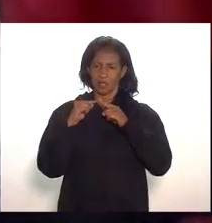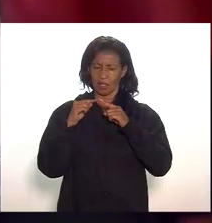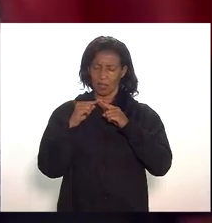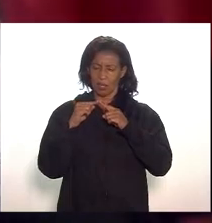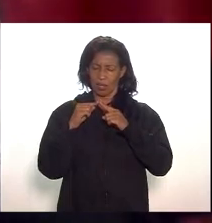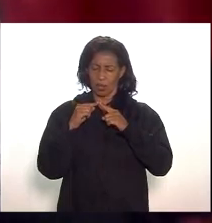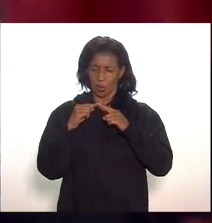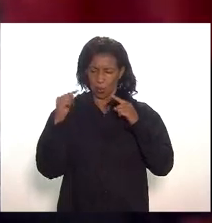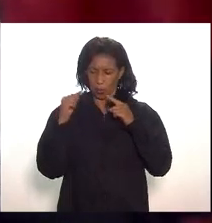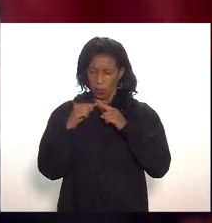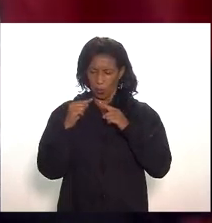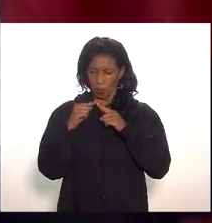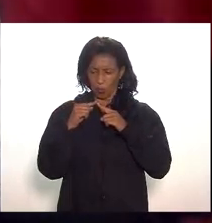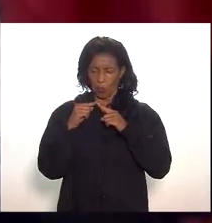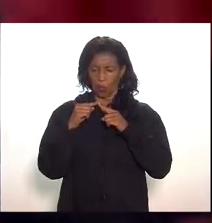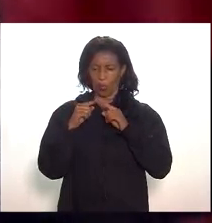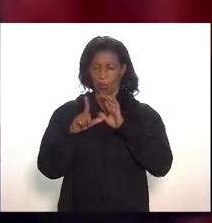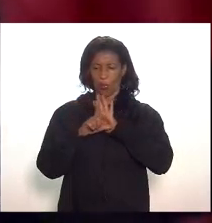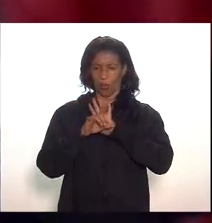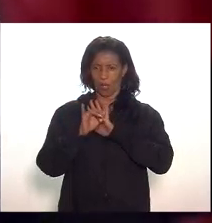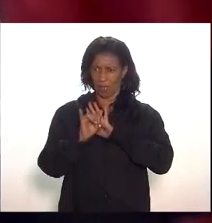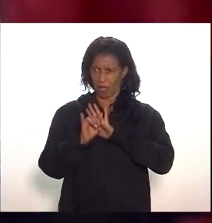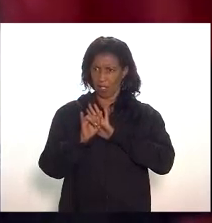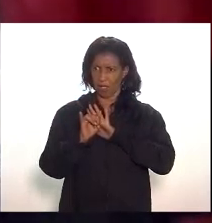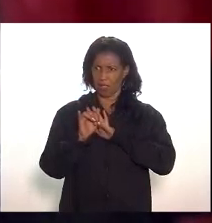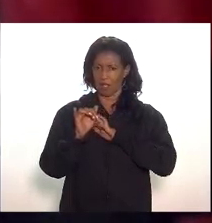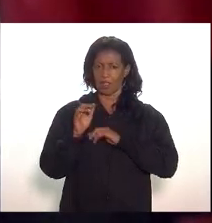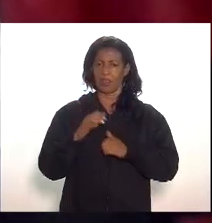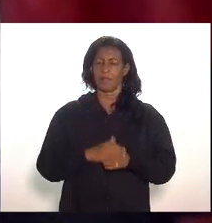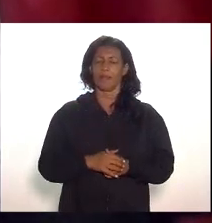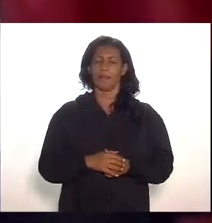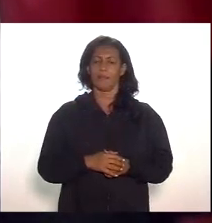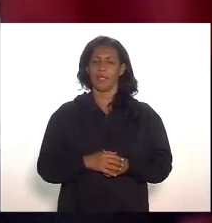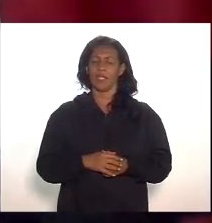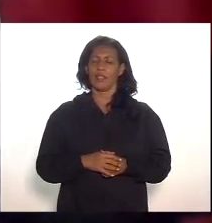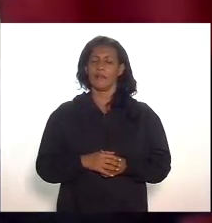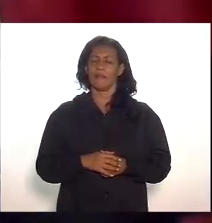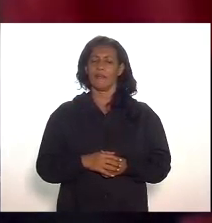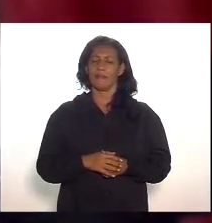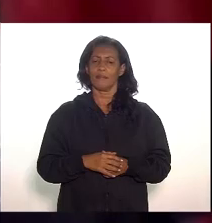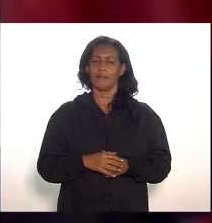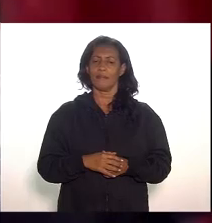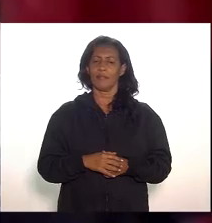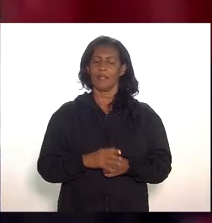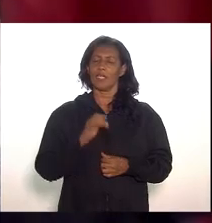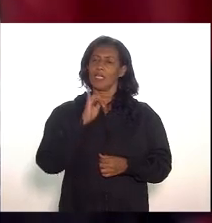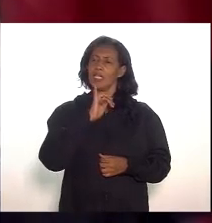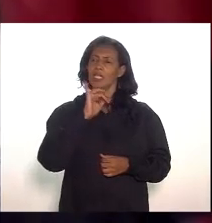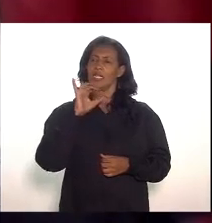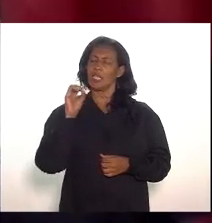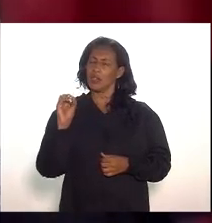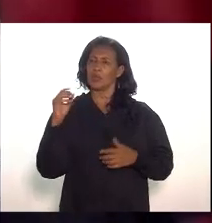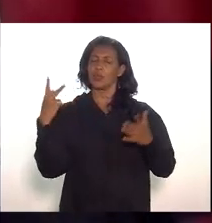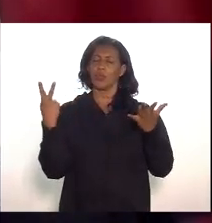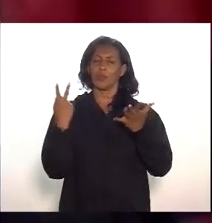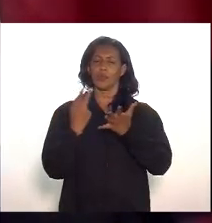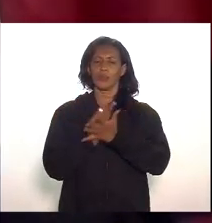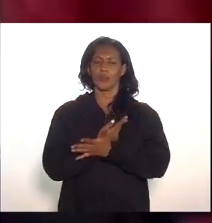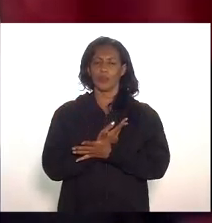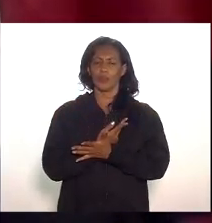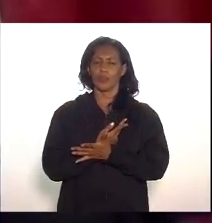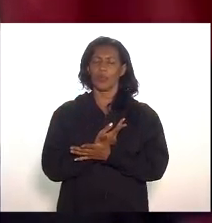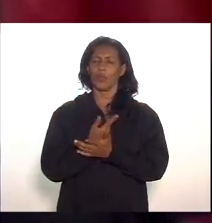norma e se responsabiliza pela condução desse veículo. Isso foi feito em diversas